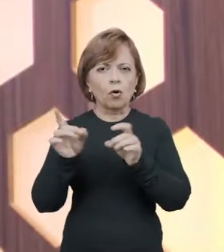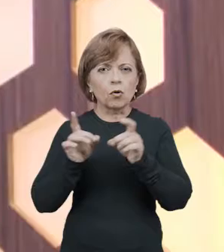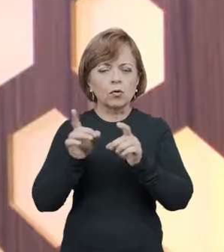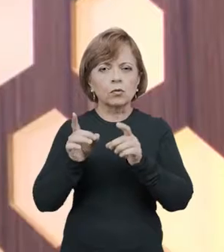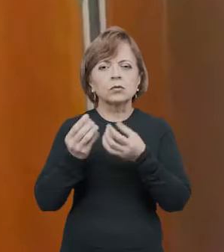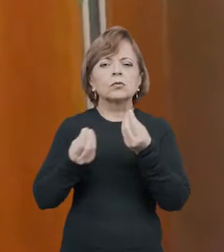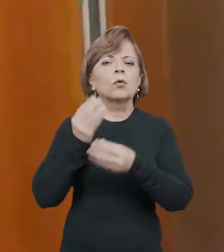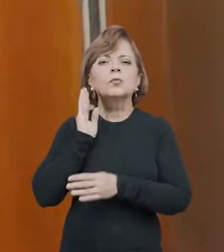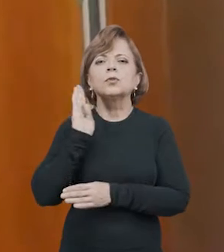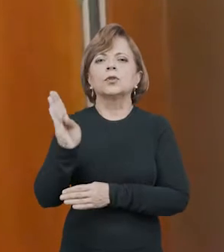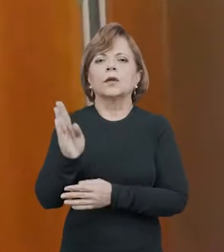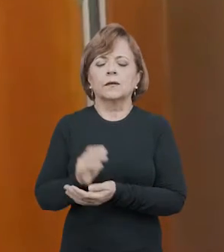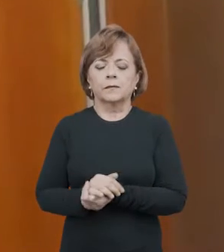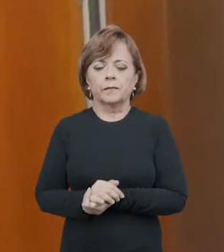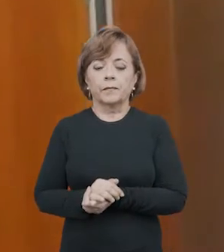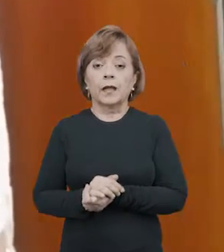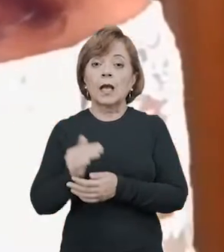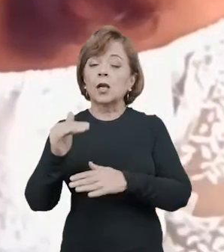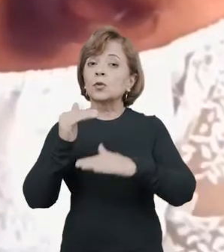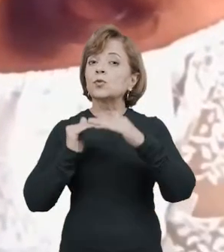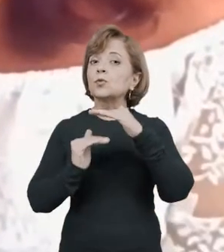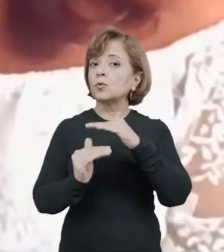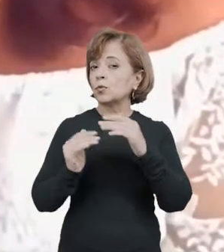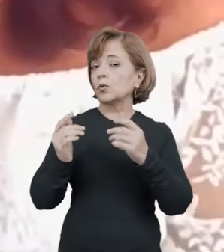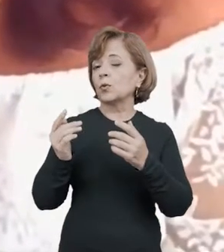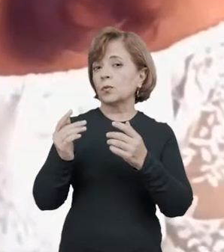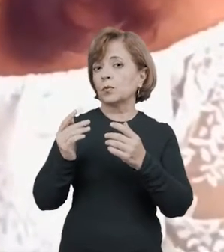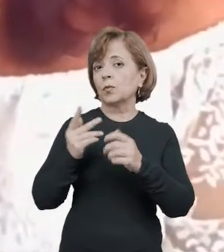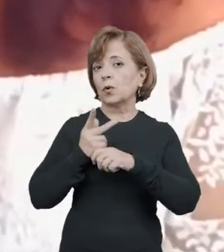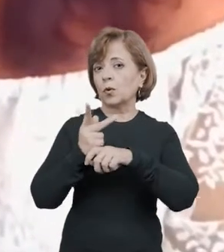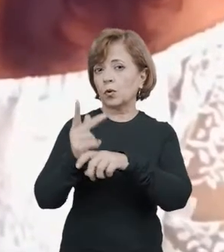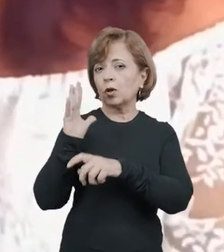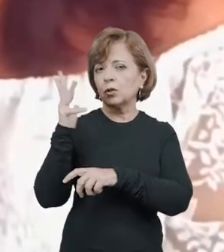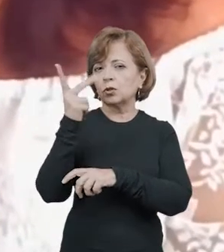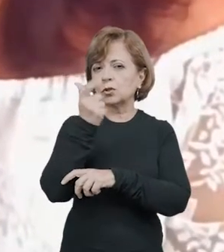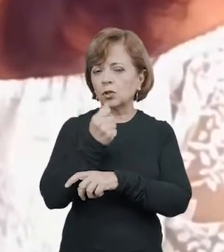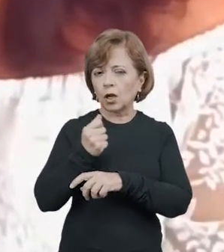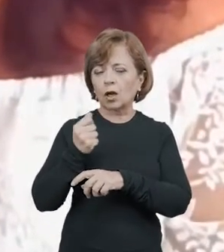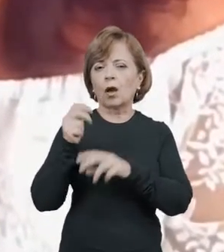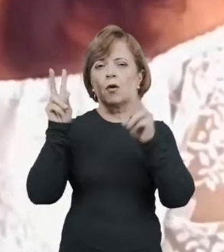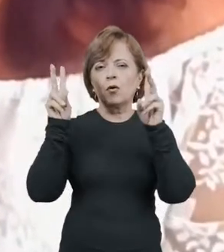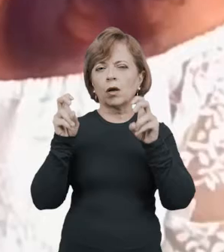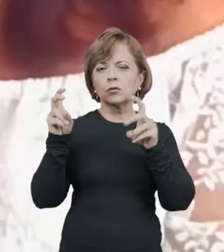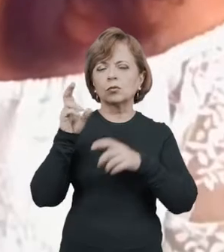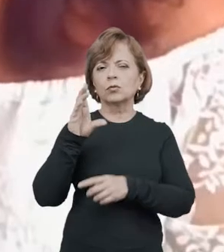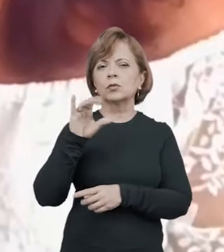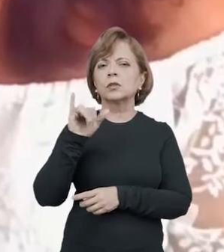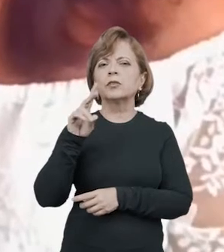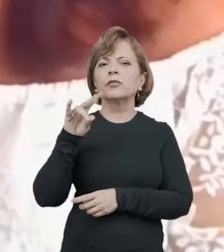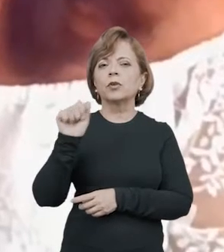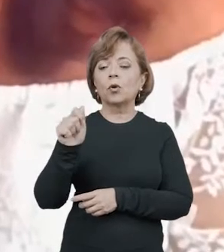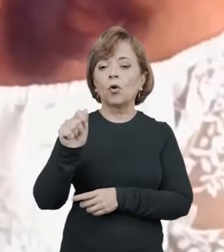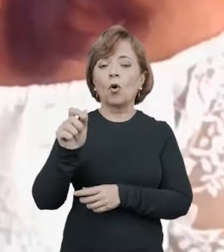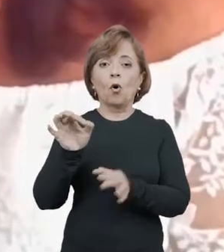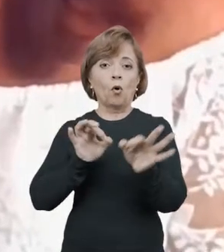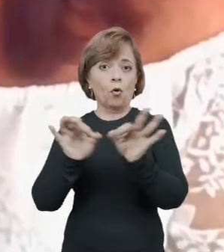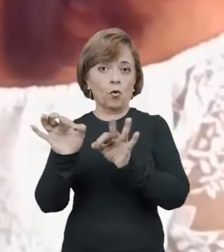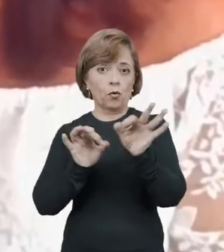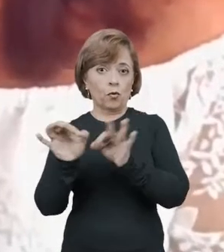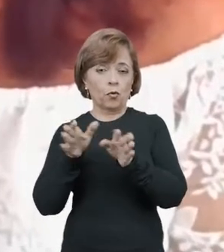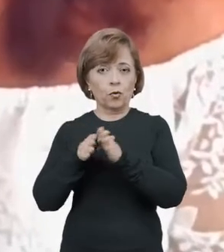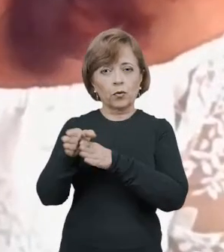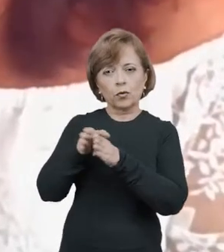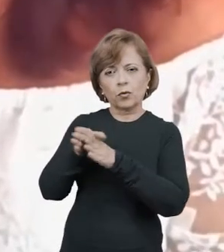diretamente a ela? A Subprocuradoria-Geral de Assuntos Cíveis, ela coordena, orienta e também aprecia os trabalhos